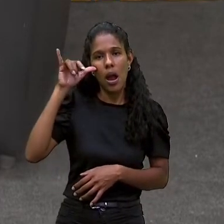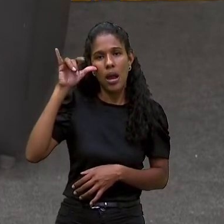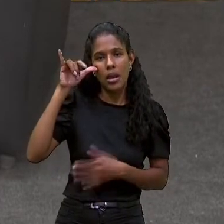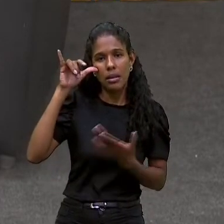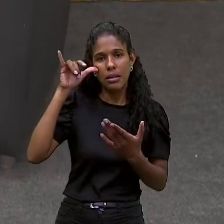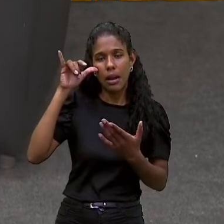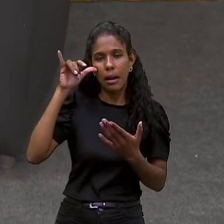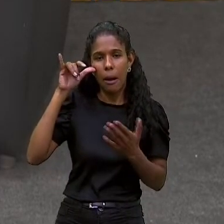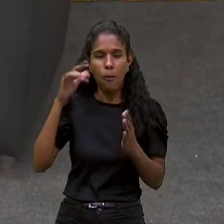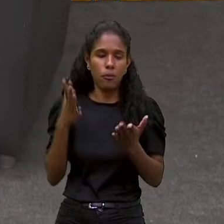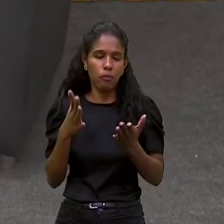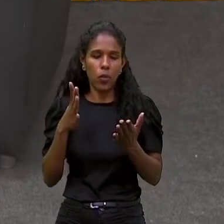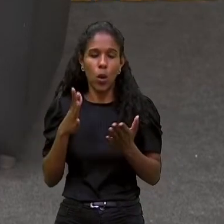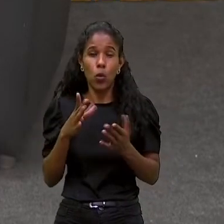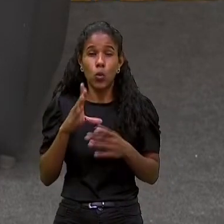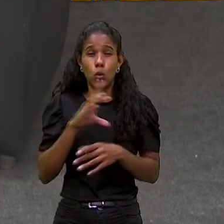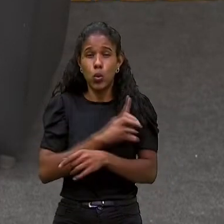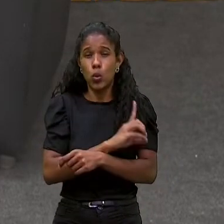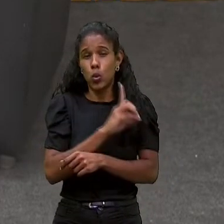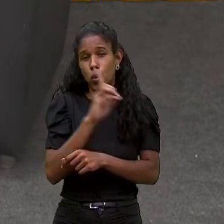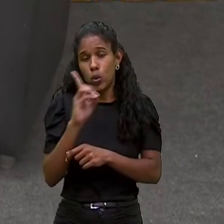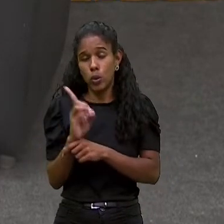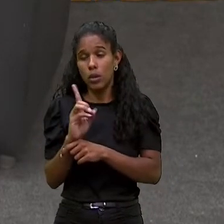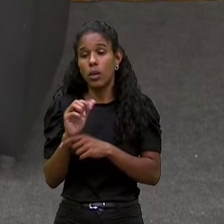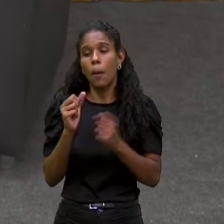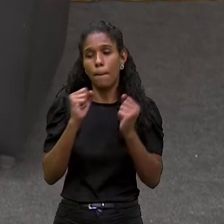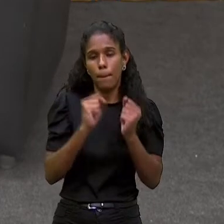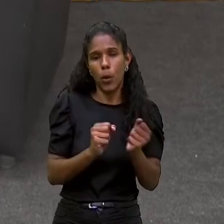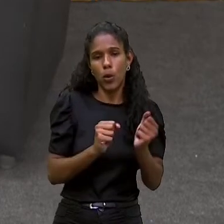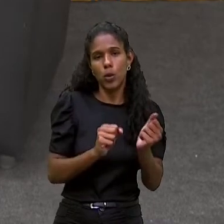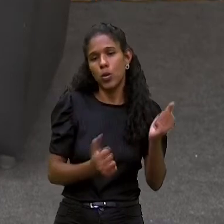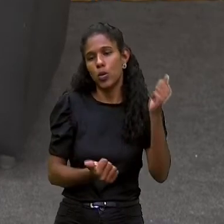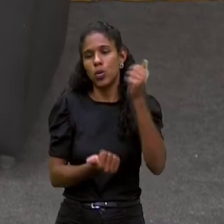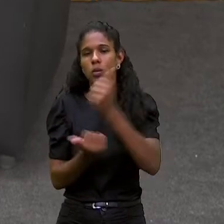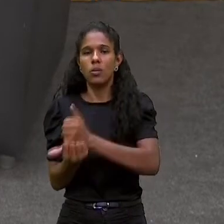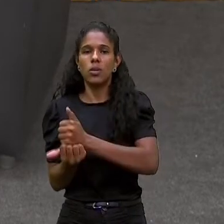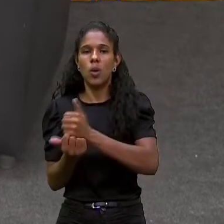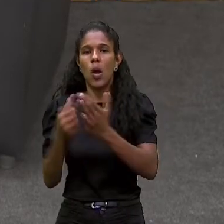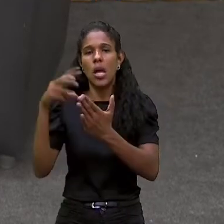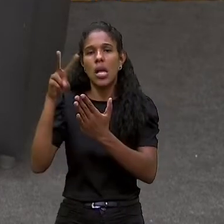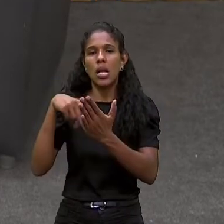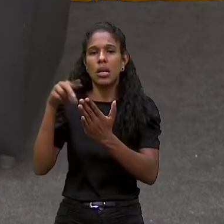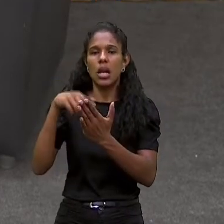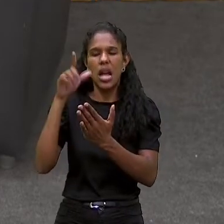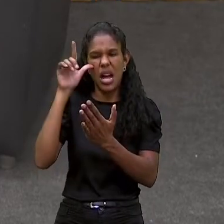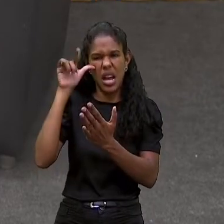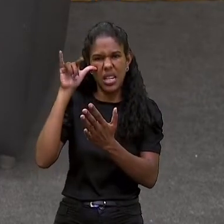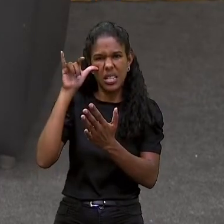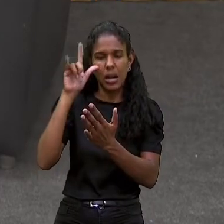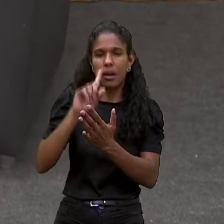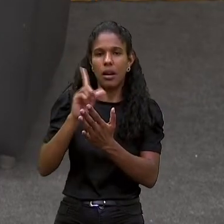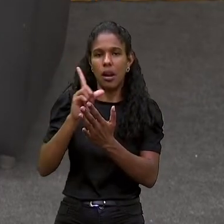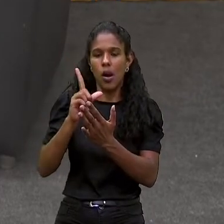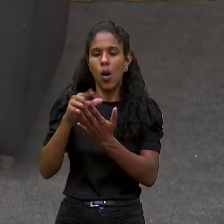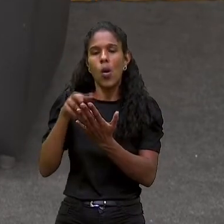Não. Então, está na hora de trocar alguma coisa. Então, é muito importante, essa pergunta é muito interessante, fazer